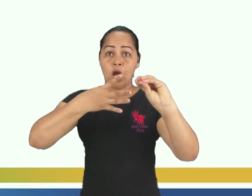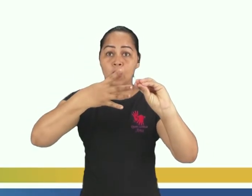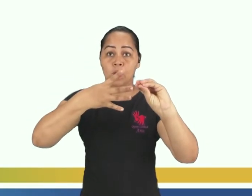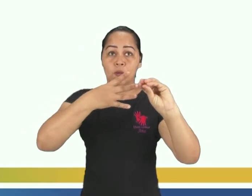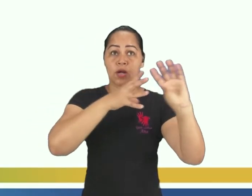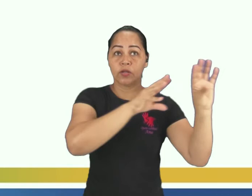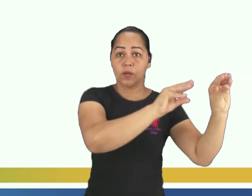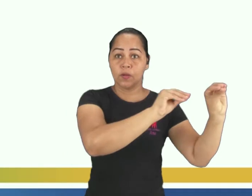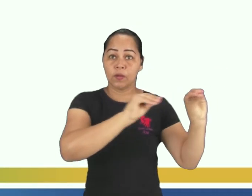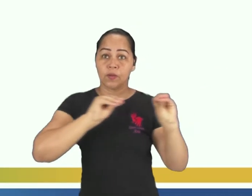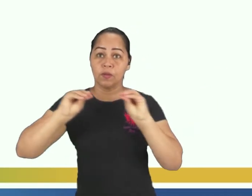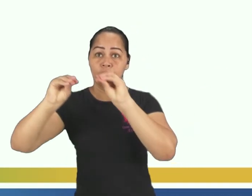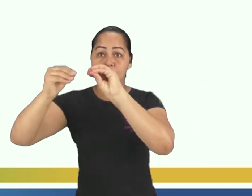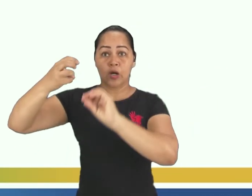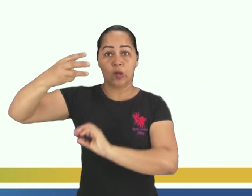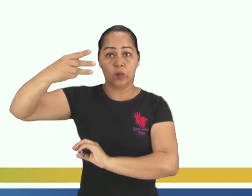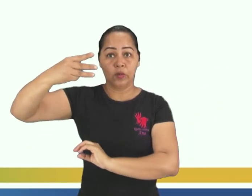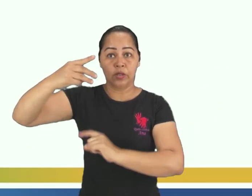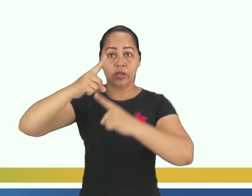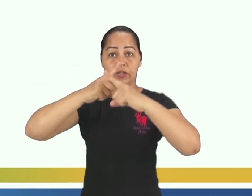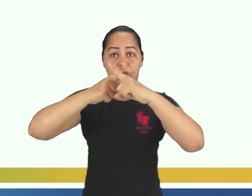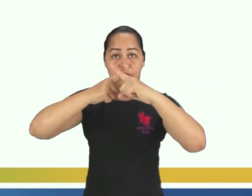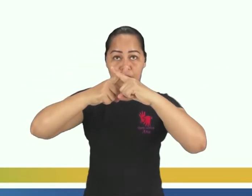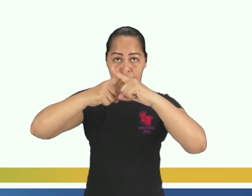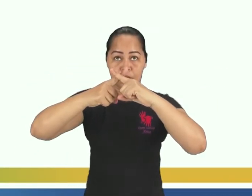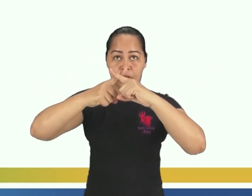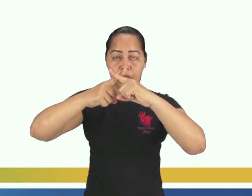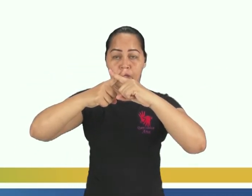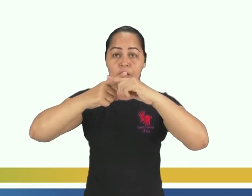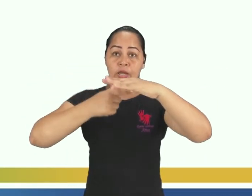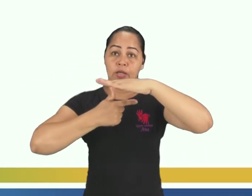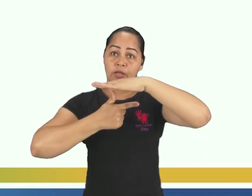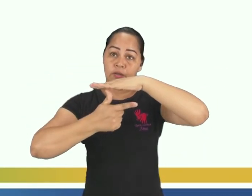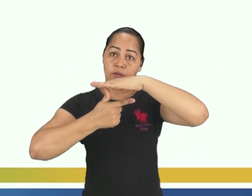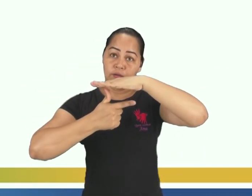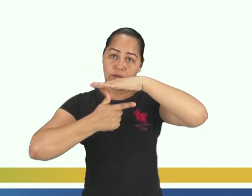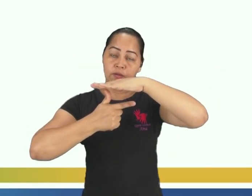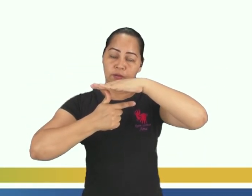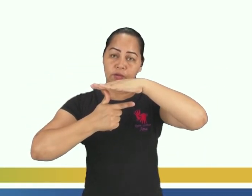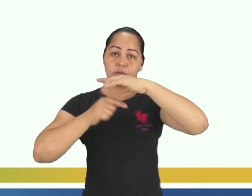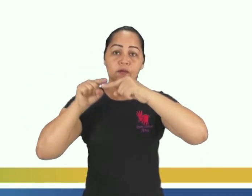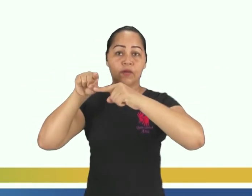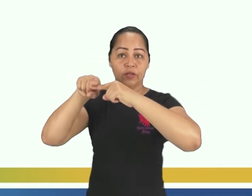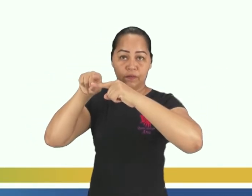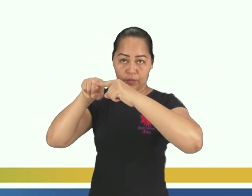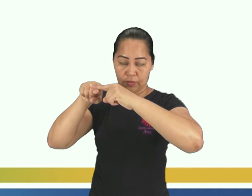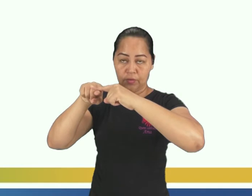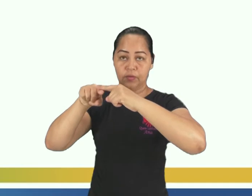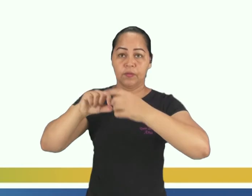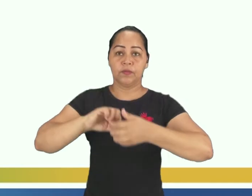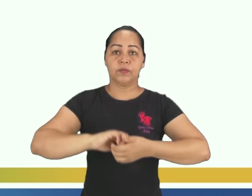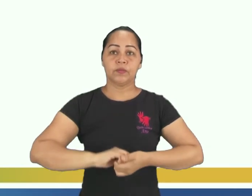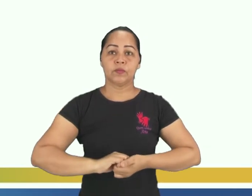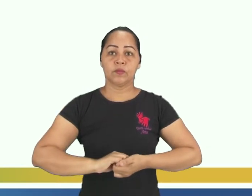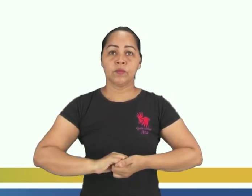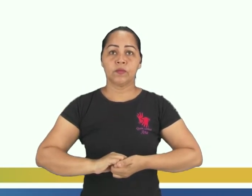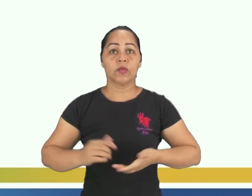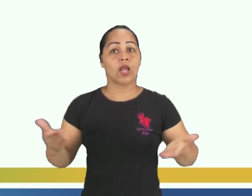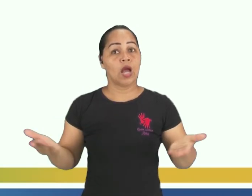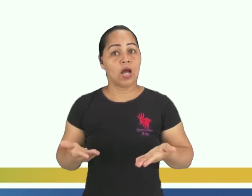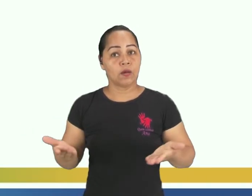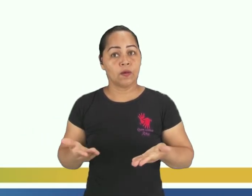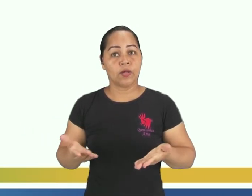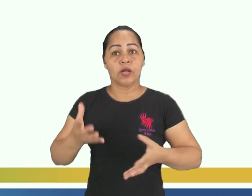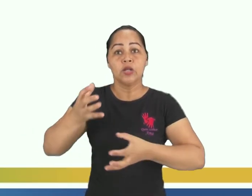por 4 da base vezes 3 da altura dividido para 2. Fazendo 4 vezes